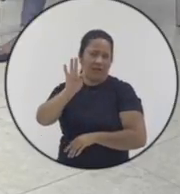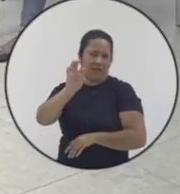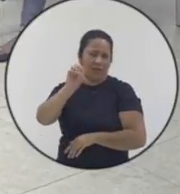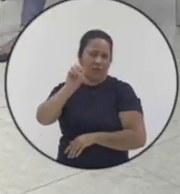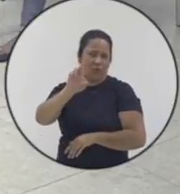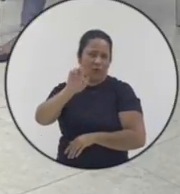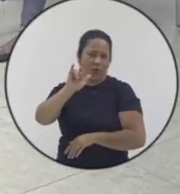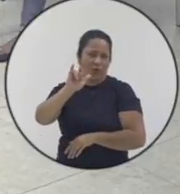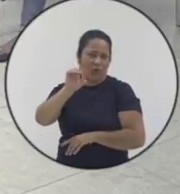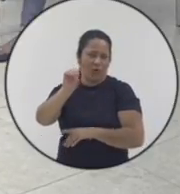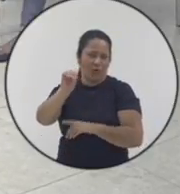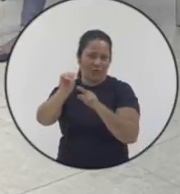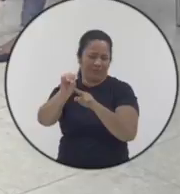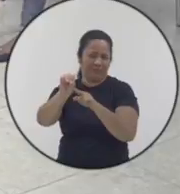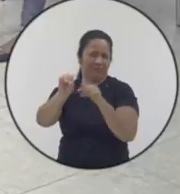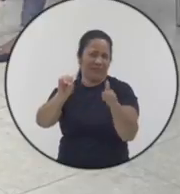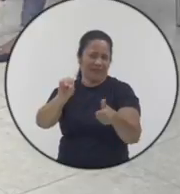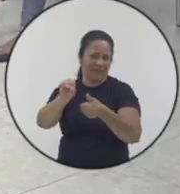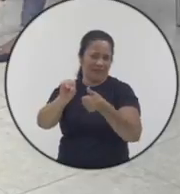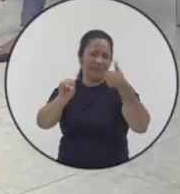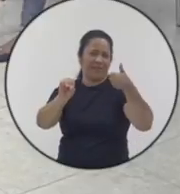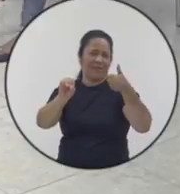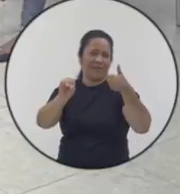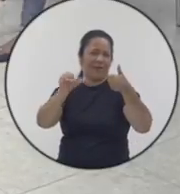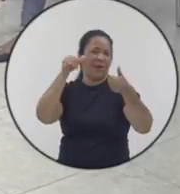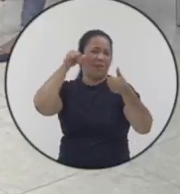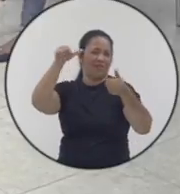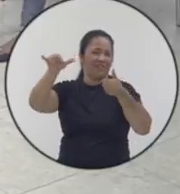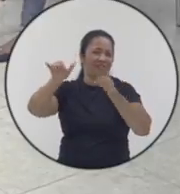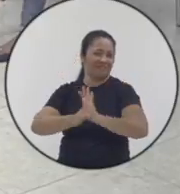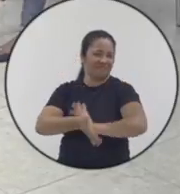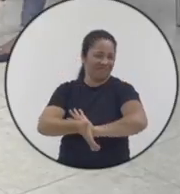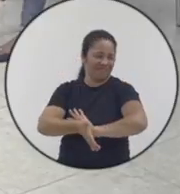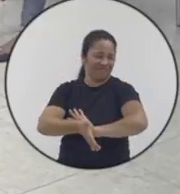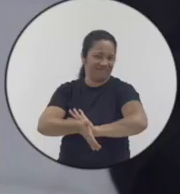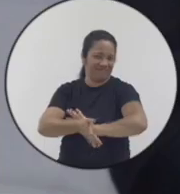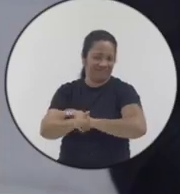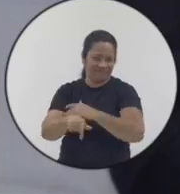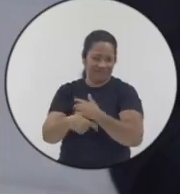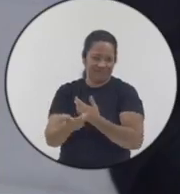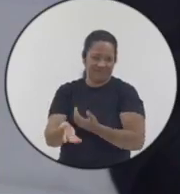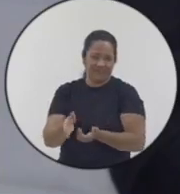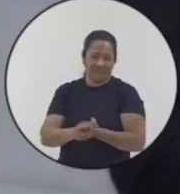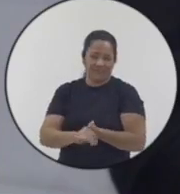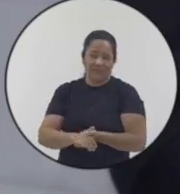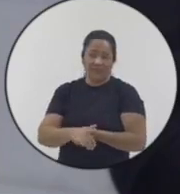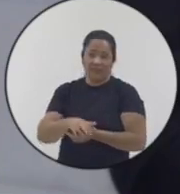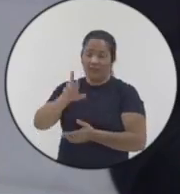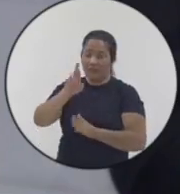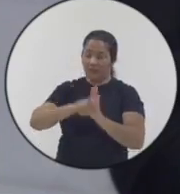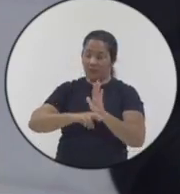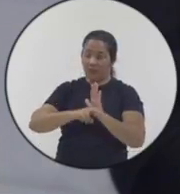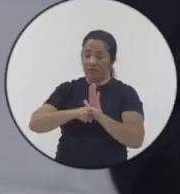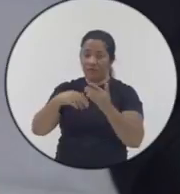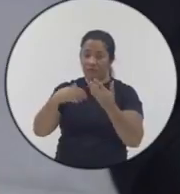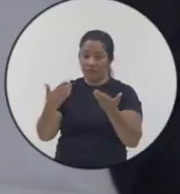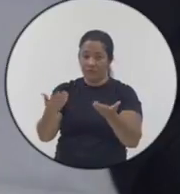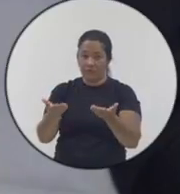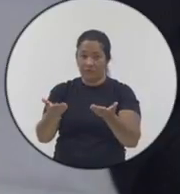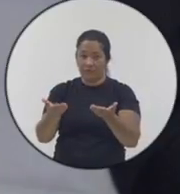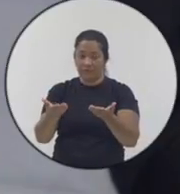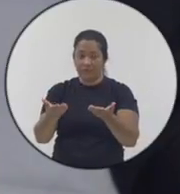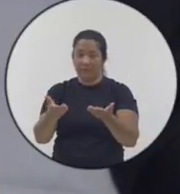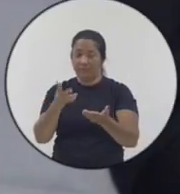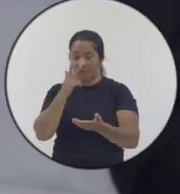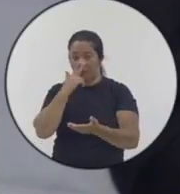gente desvirtua também um pouquinho, né, esse caráter aí do patológico e a serviço de quem está o laudo.